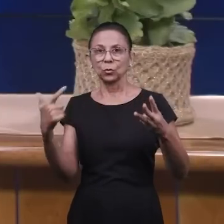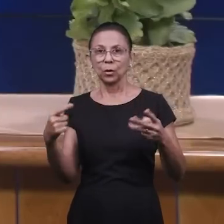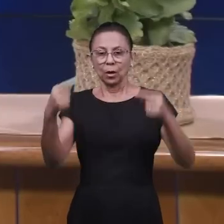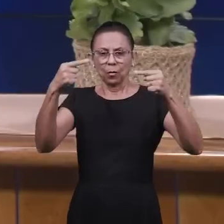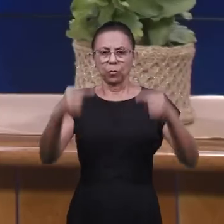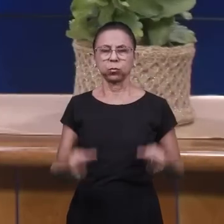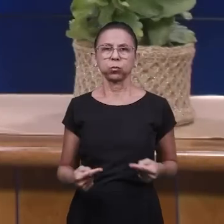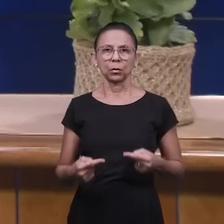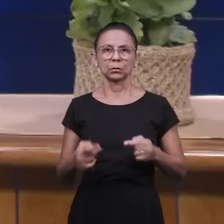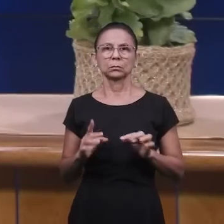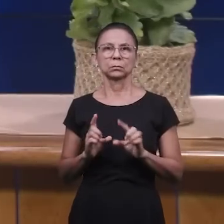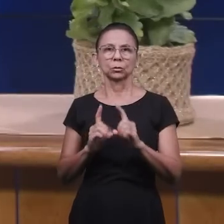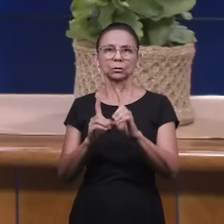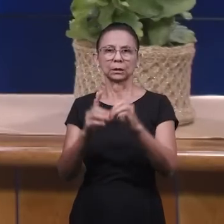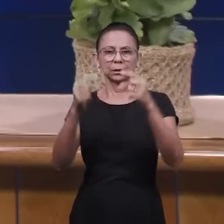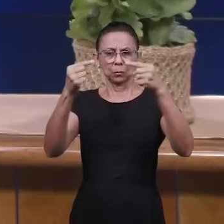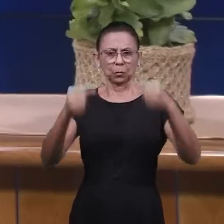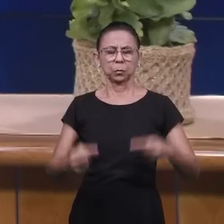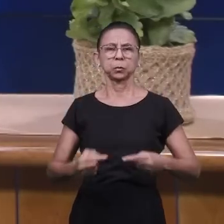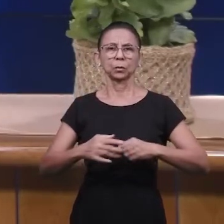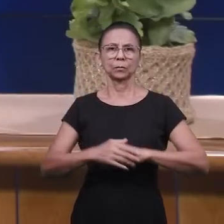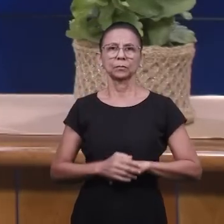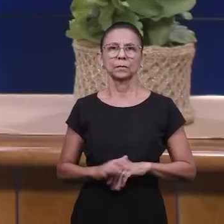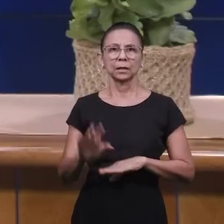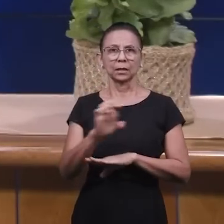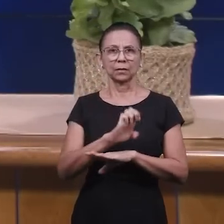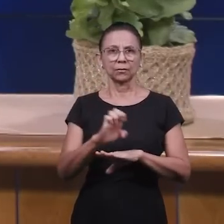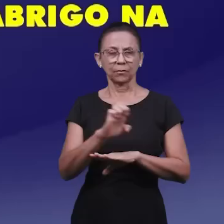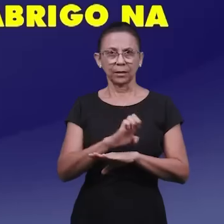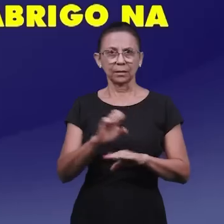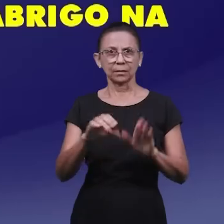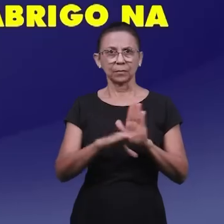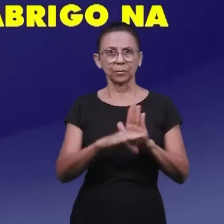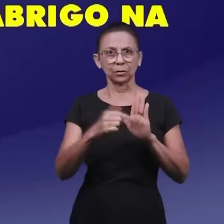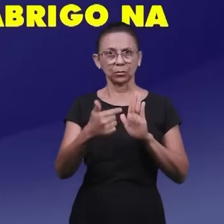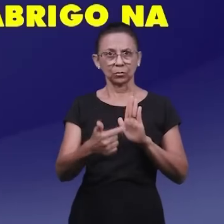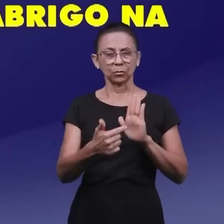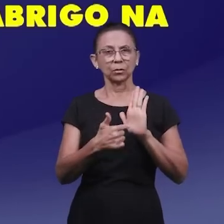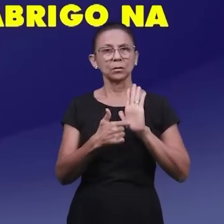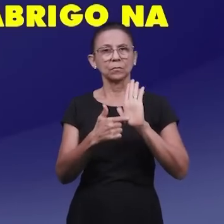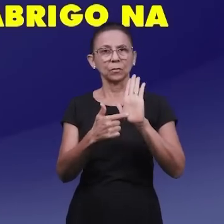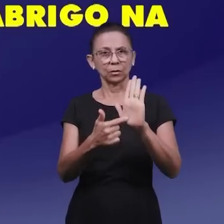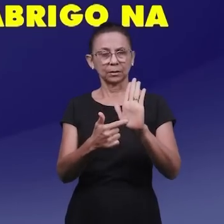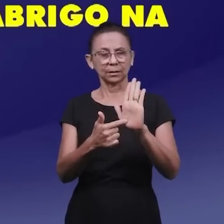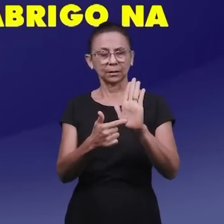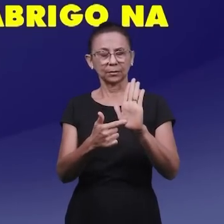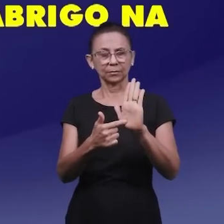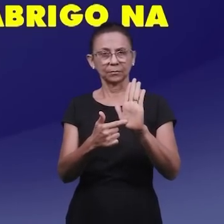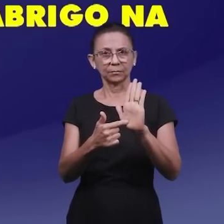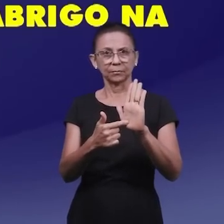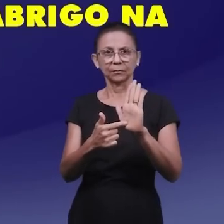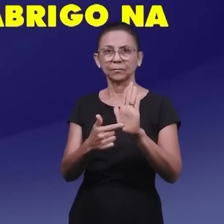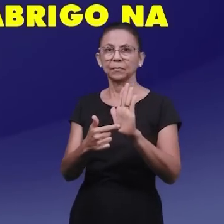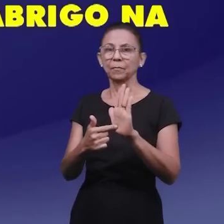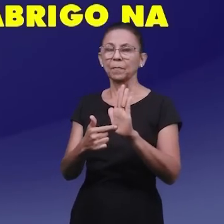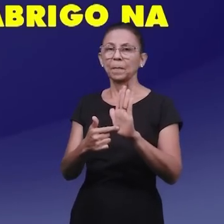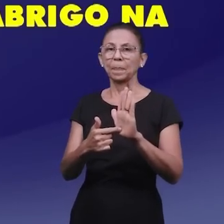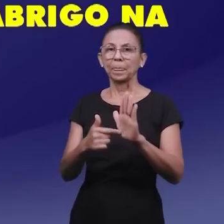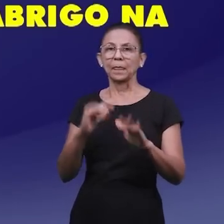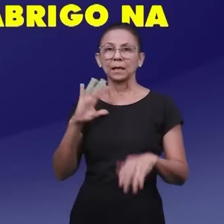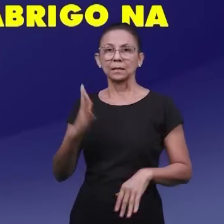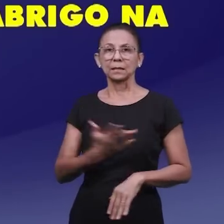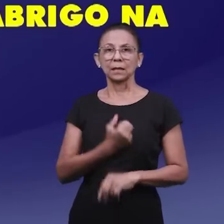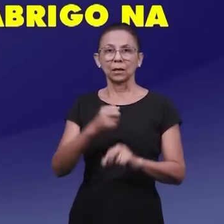vem de vós, mas é dom de Deus. Então, olha bem, quando Paulo escreve os Efésios, ele fala desse